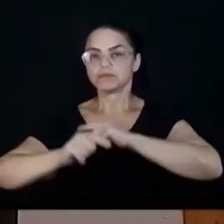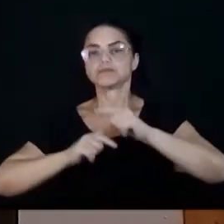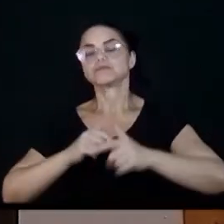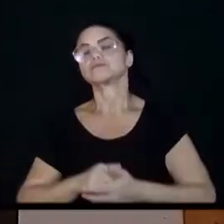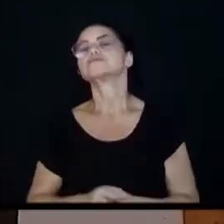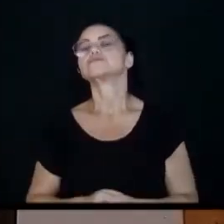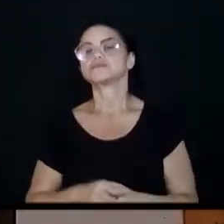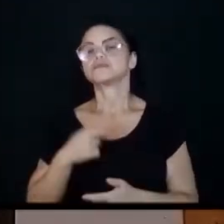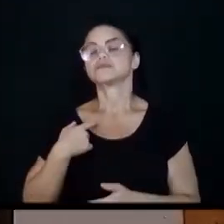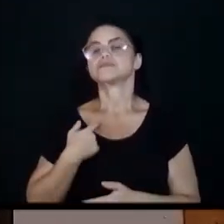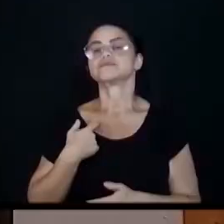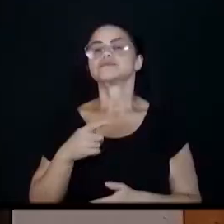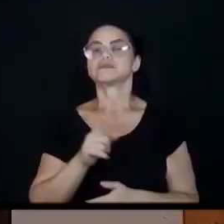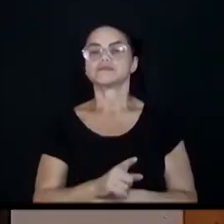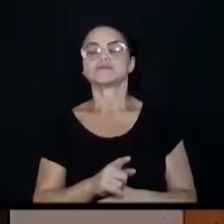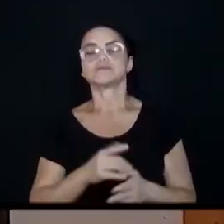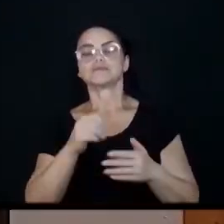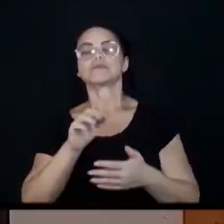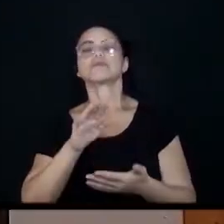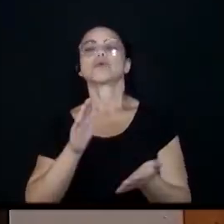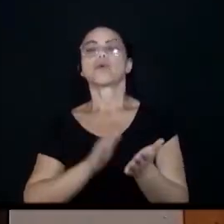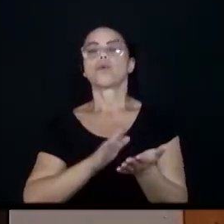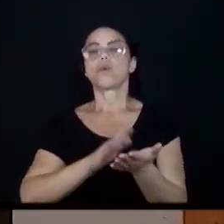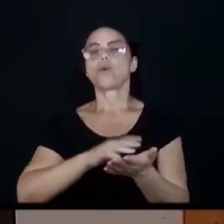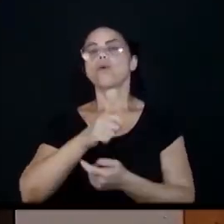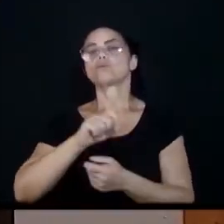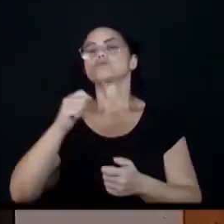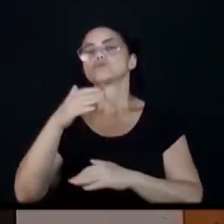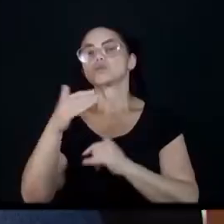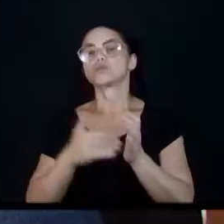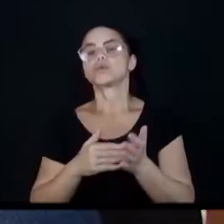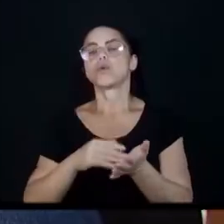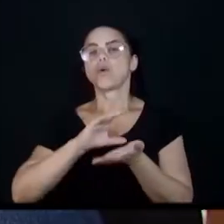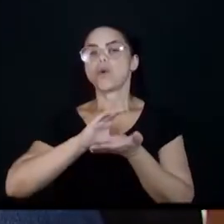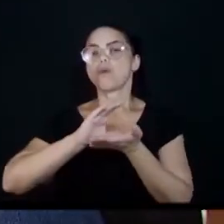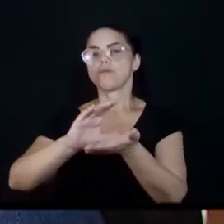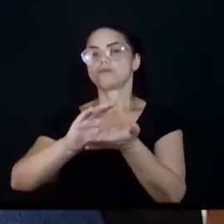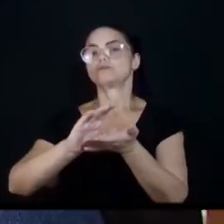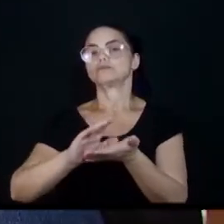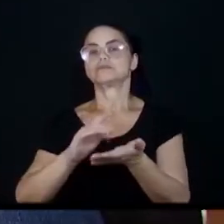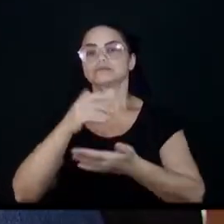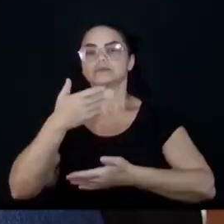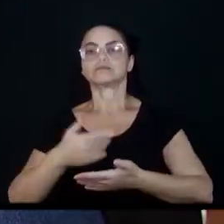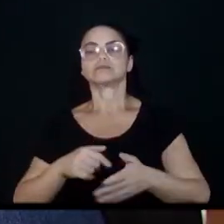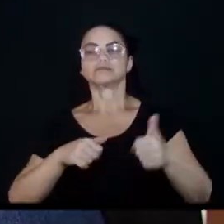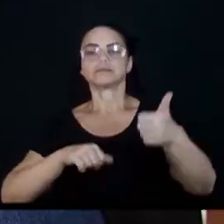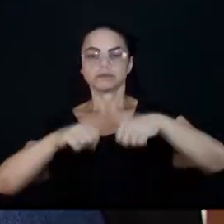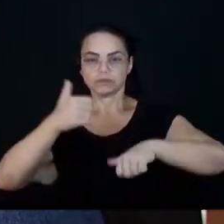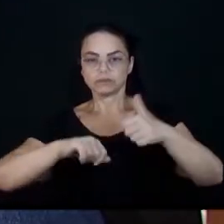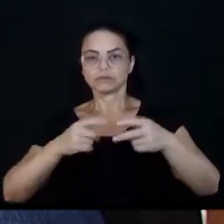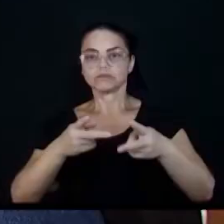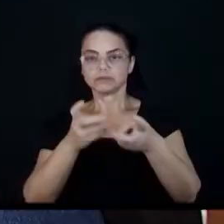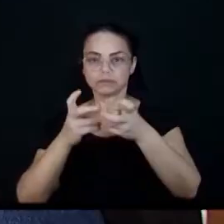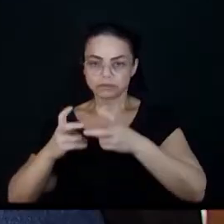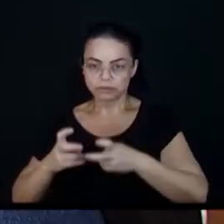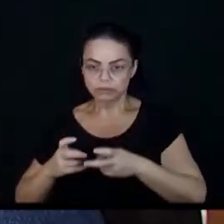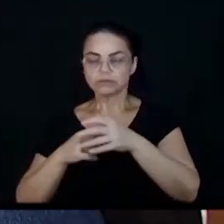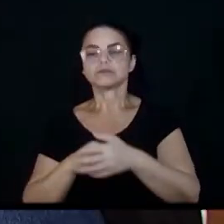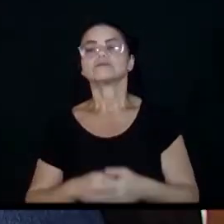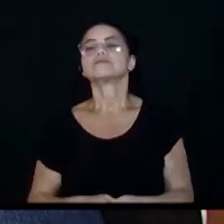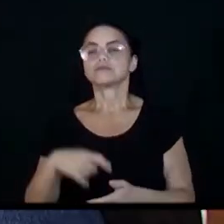de contas, absolutamente todas as contas elas são verificadas. E ali você tem